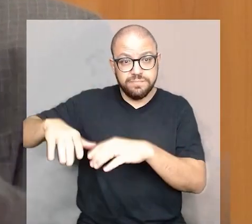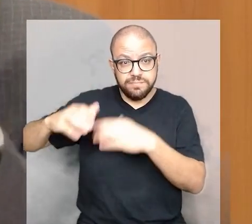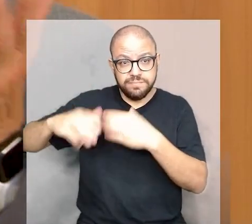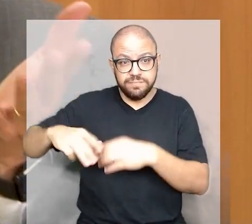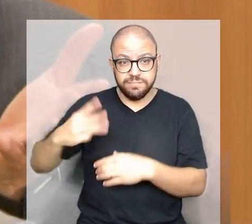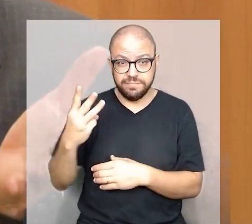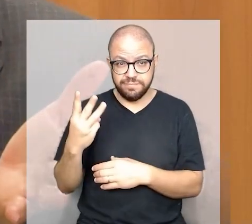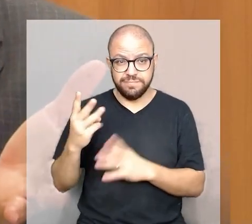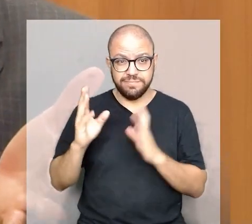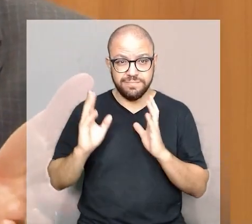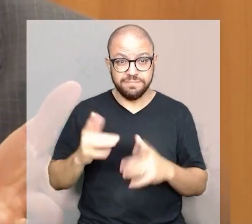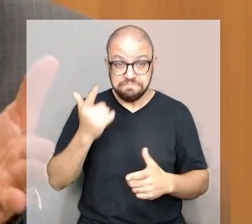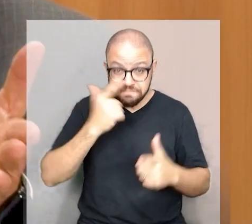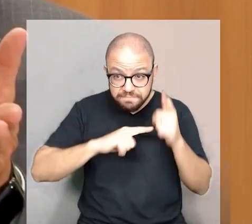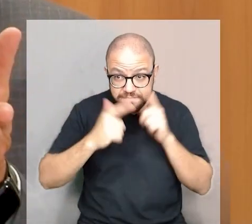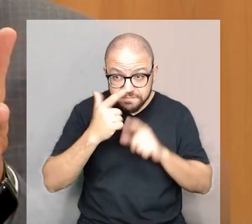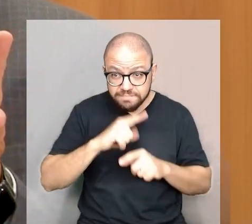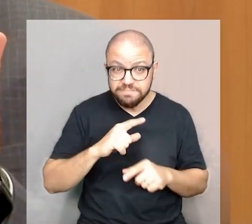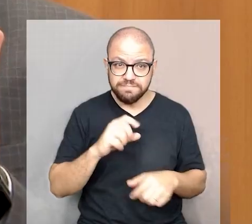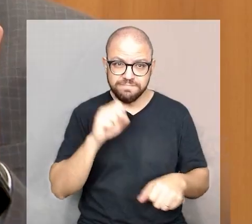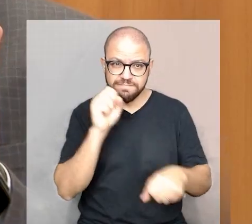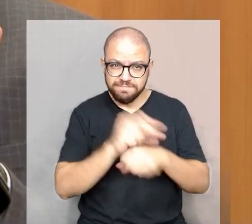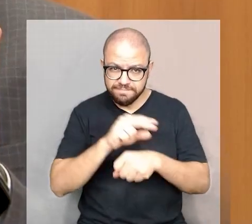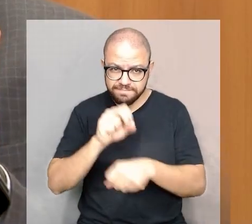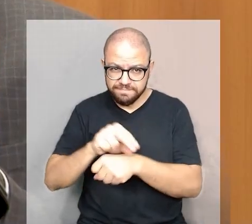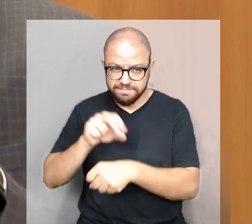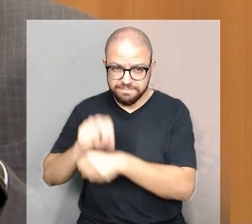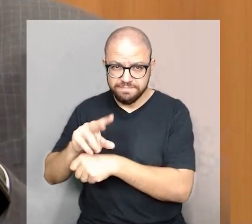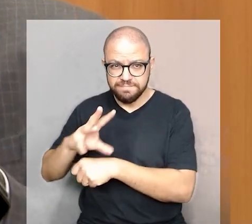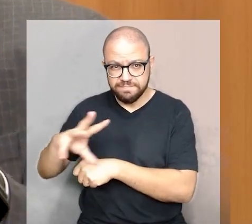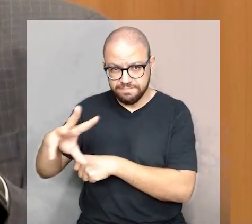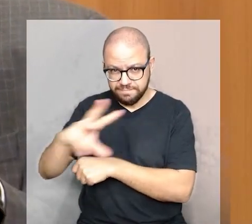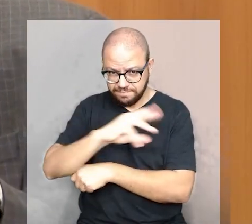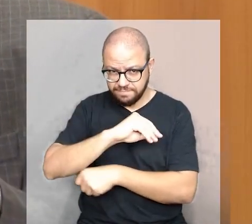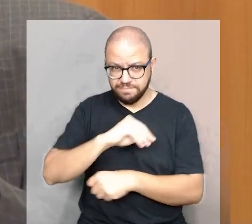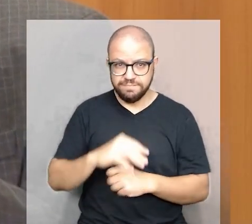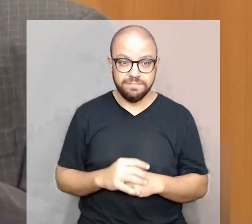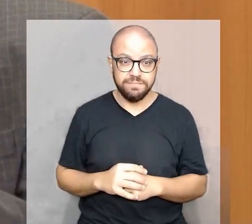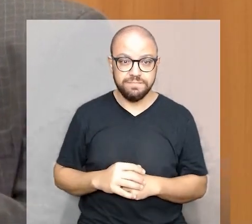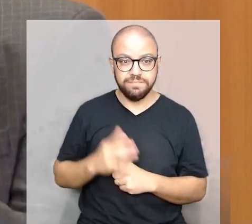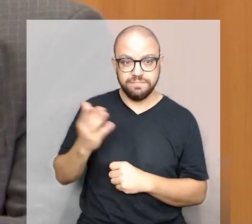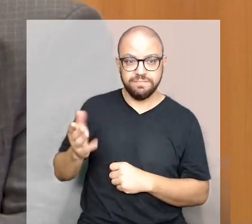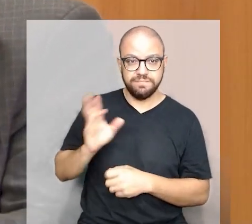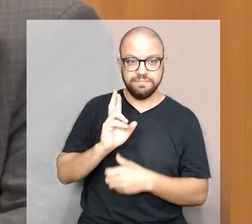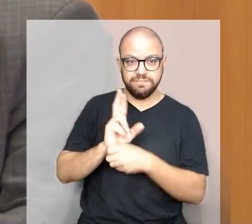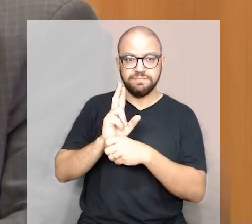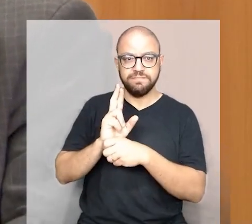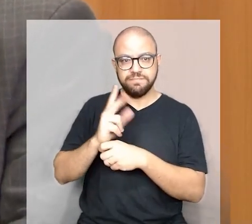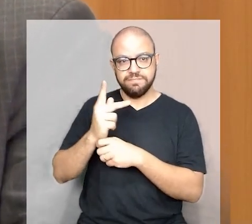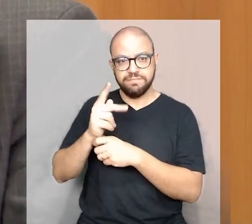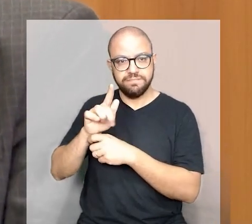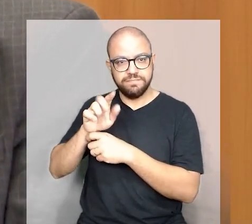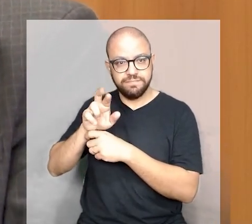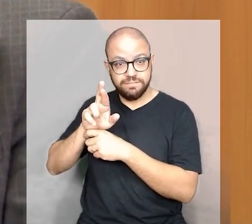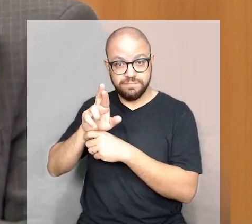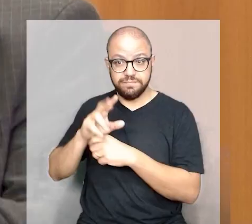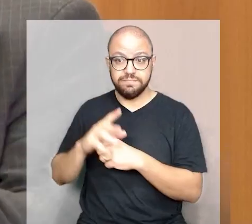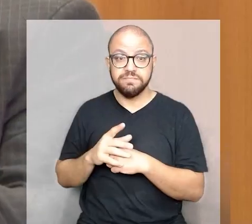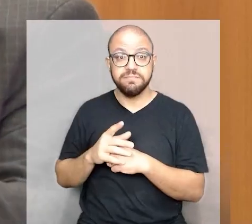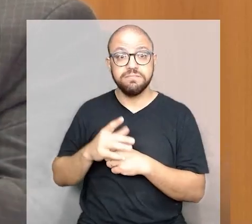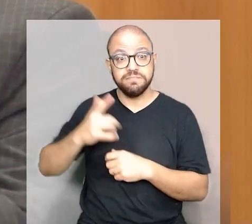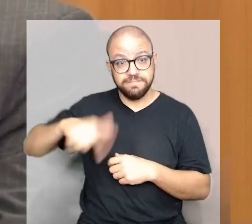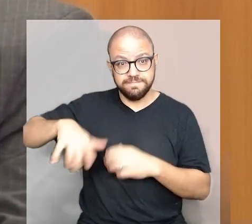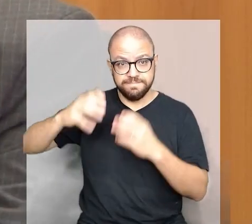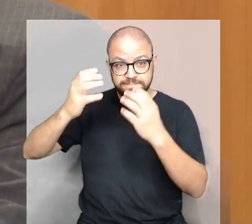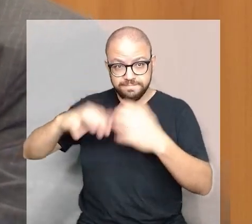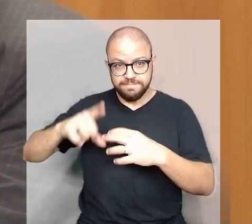concursos, né? Um terminado e a gente conseguiu dar posse a todos, dar posse e nomeação pelo Procurador-Geral da República, posse pelo PGT.